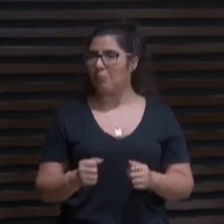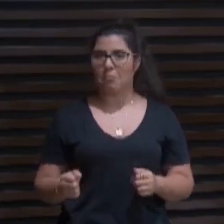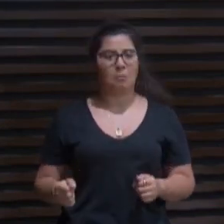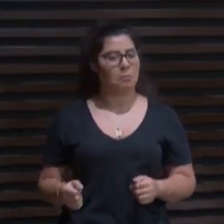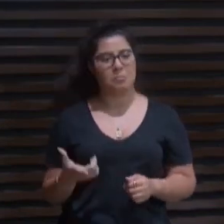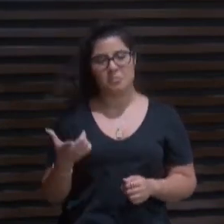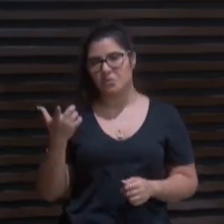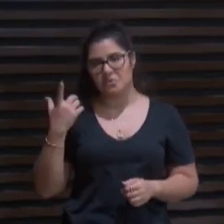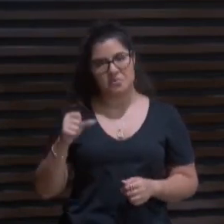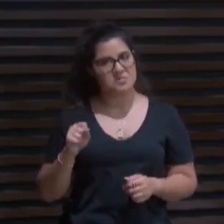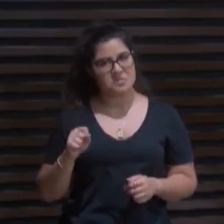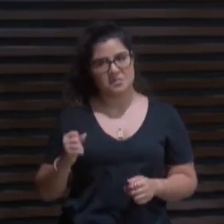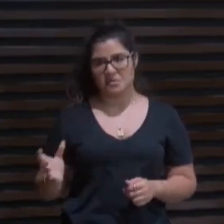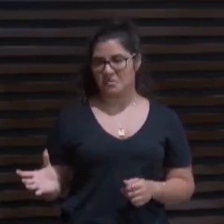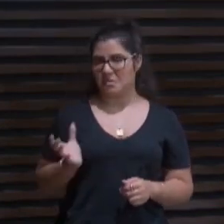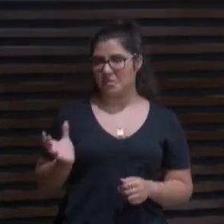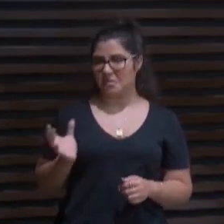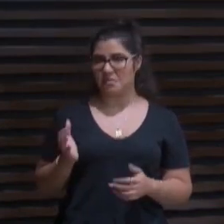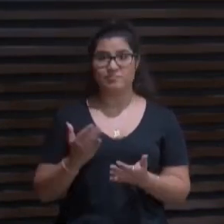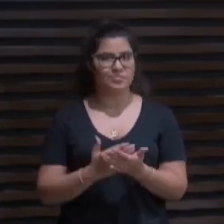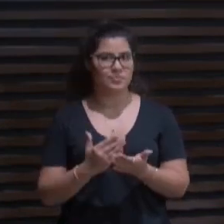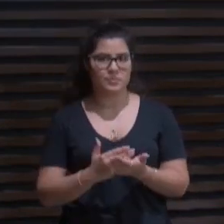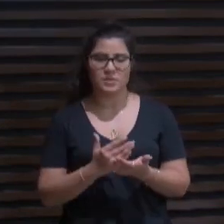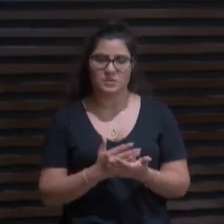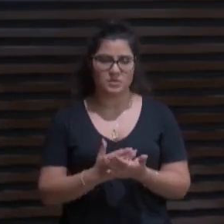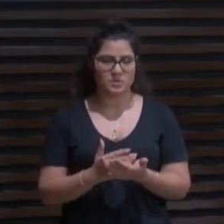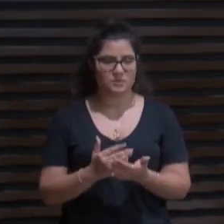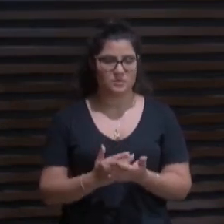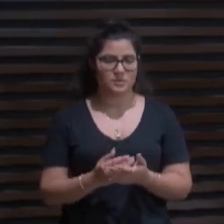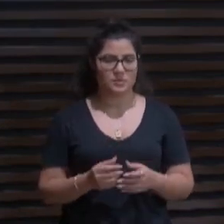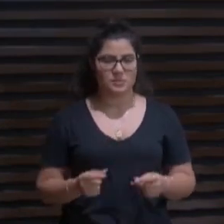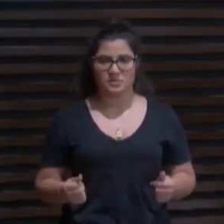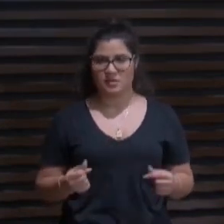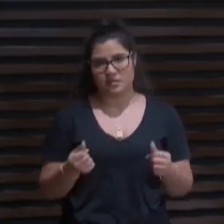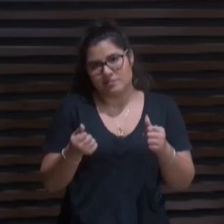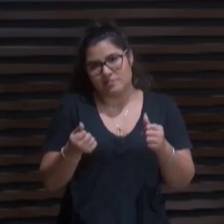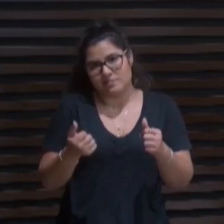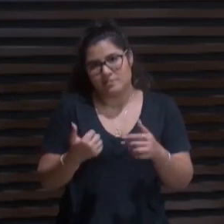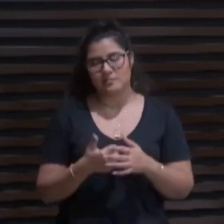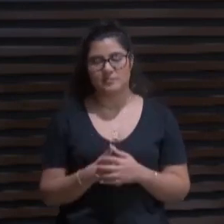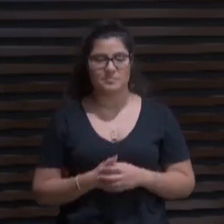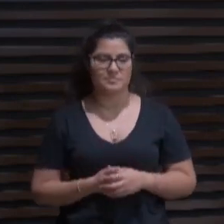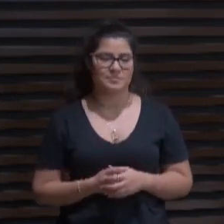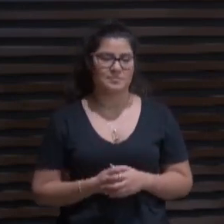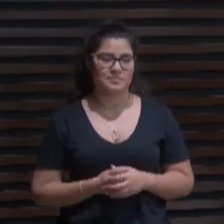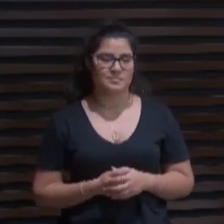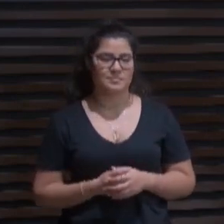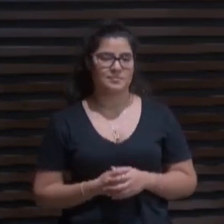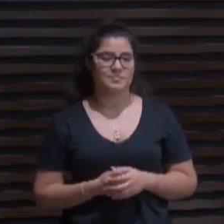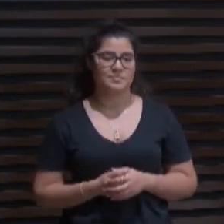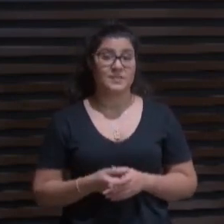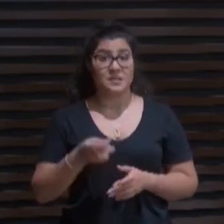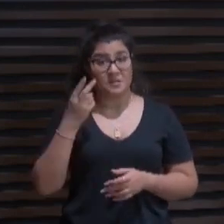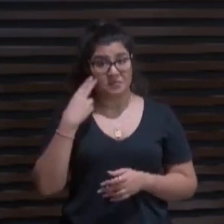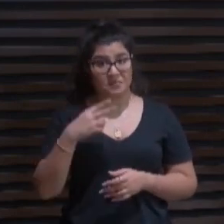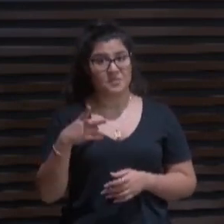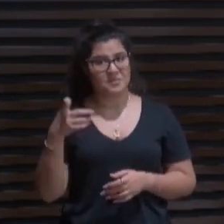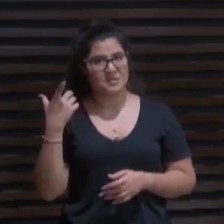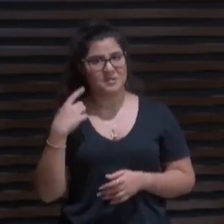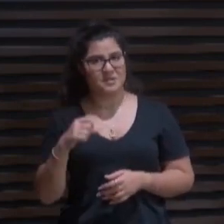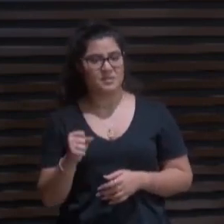final da história, o meio, o que esse homem fez? Ele viu que ele ganhou na loteria, ele